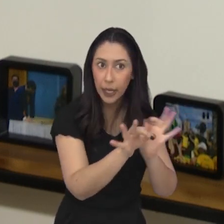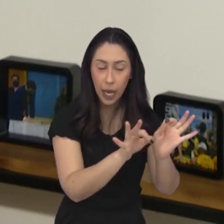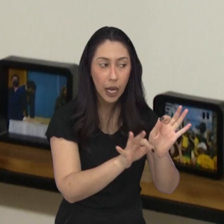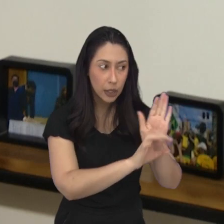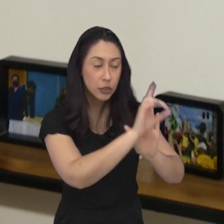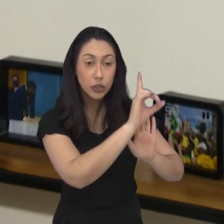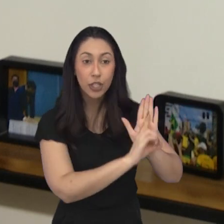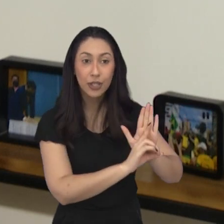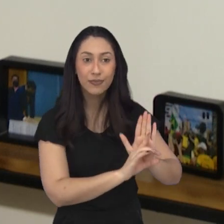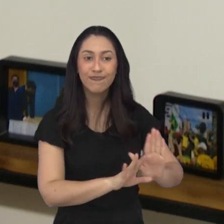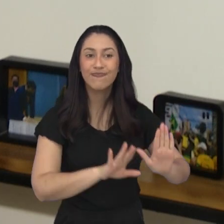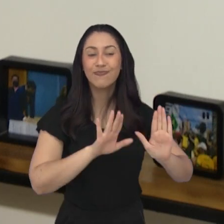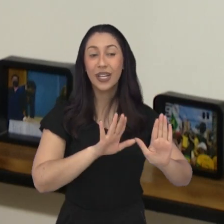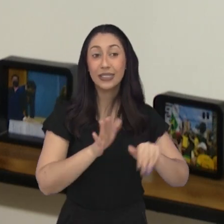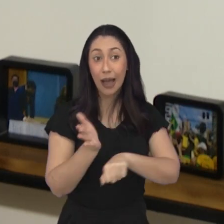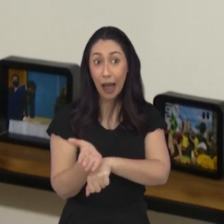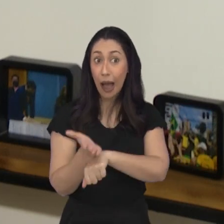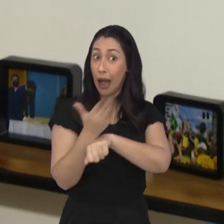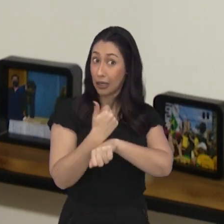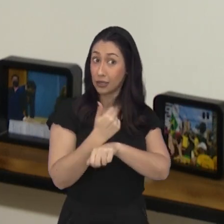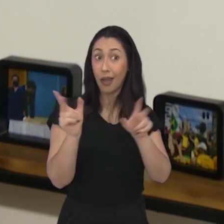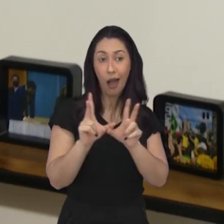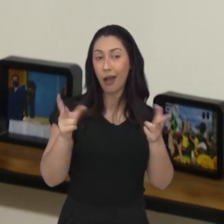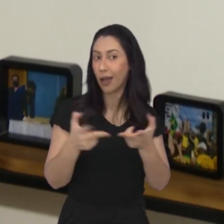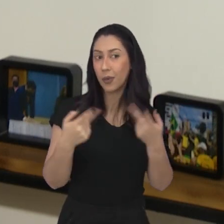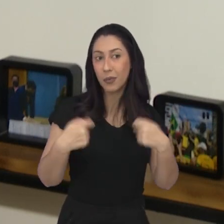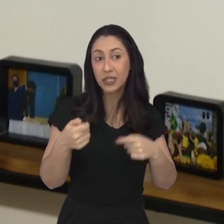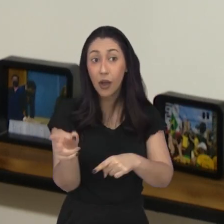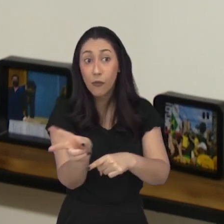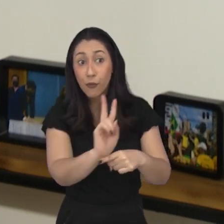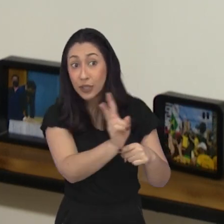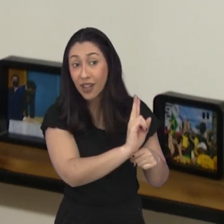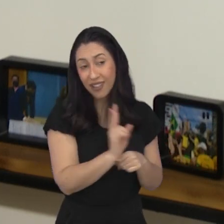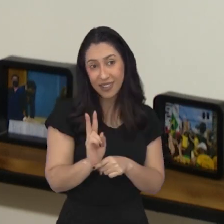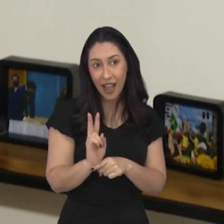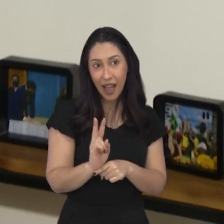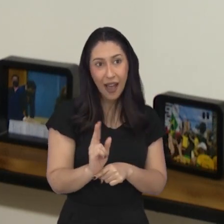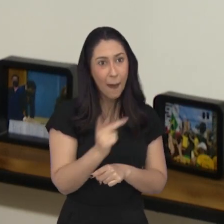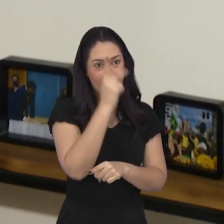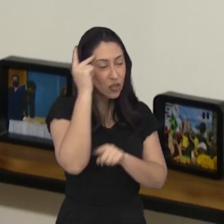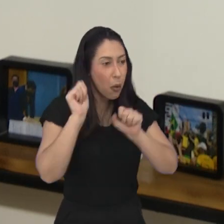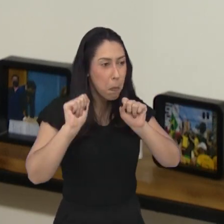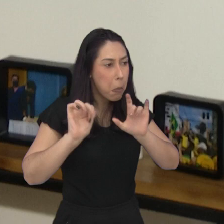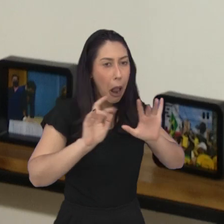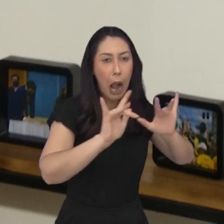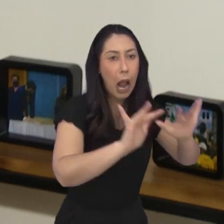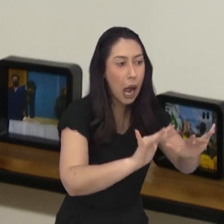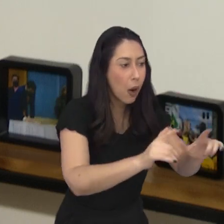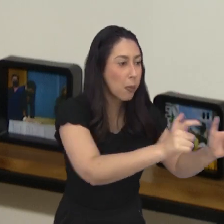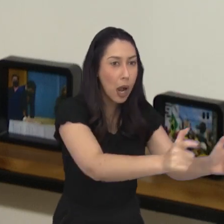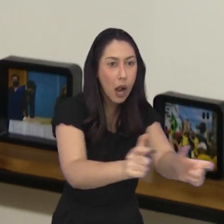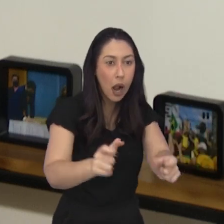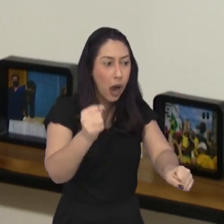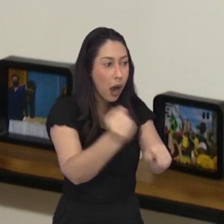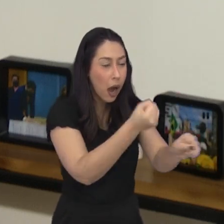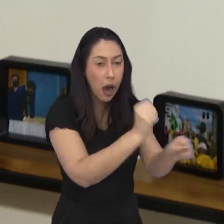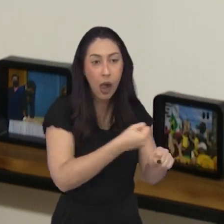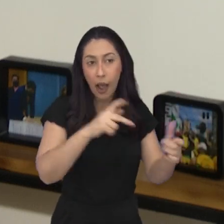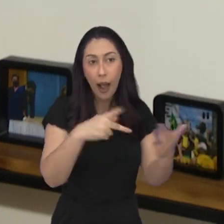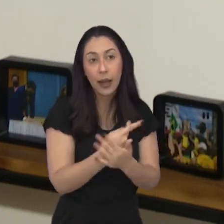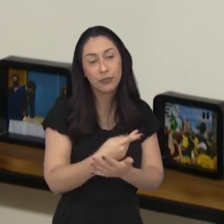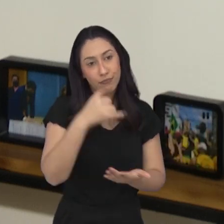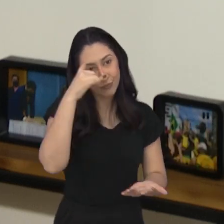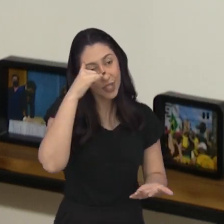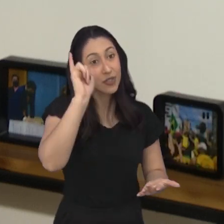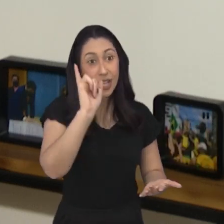Elas precisam ter o seu direito resguardado, mas o poder público precisa de um marco legal de fiscalização. E essa referência